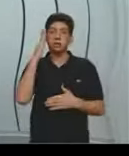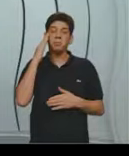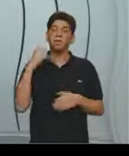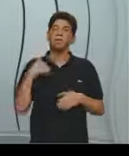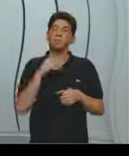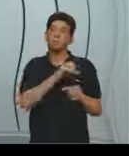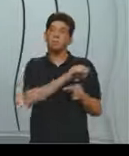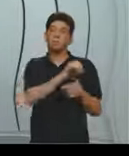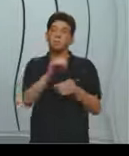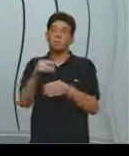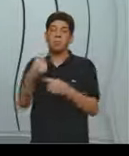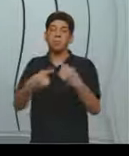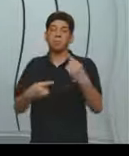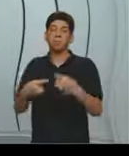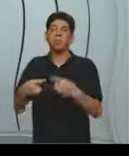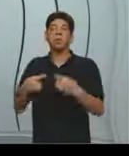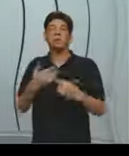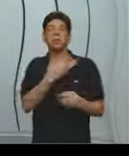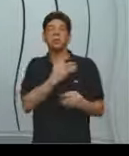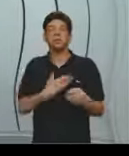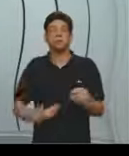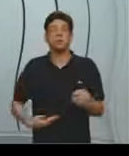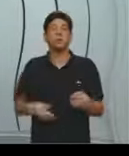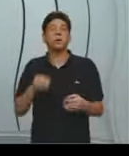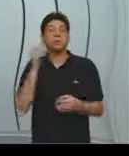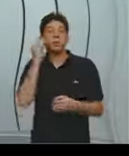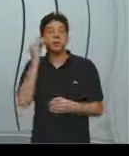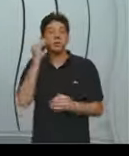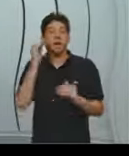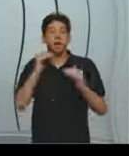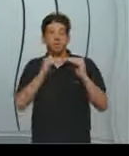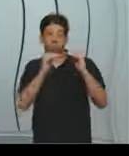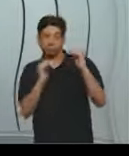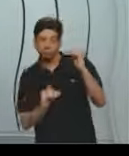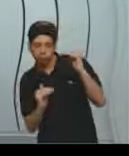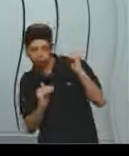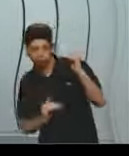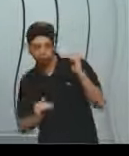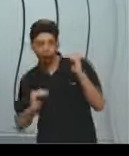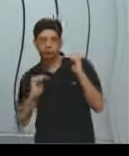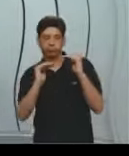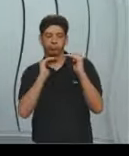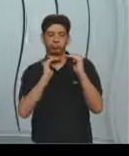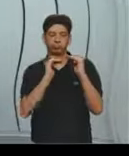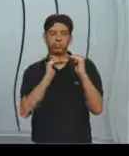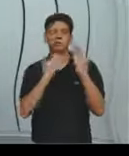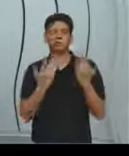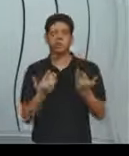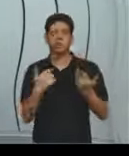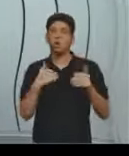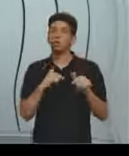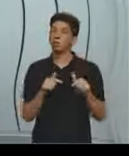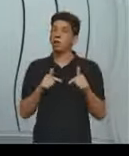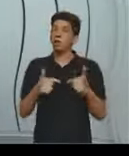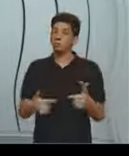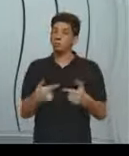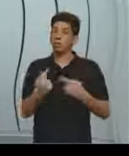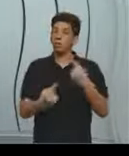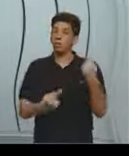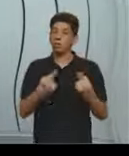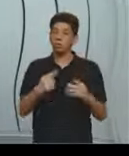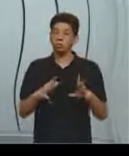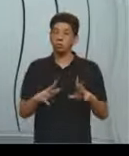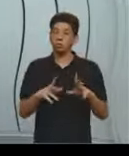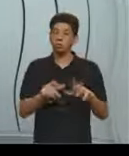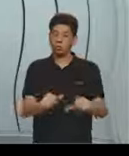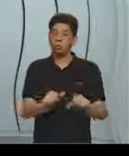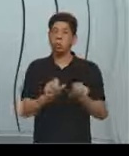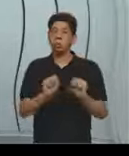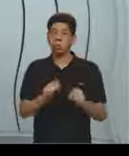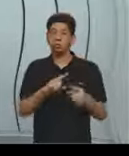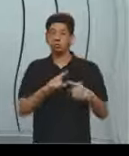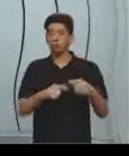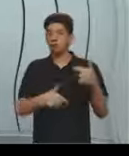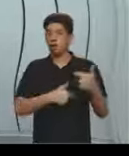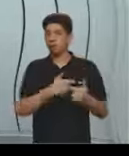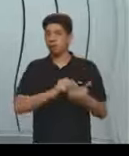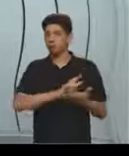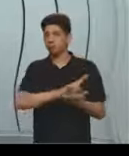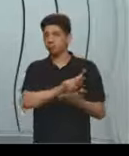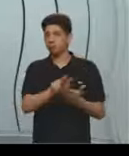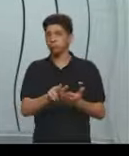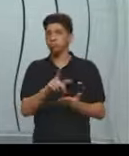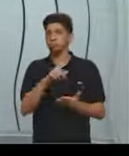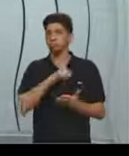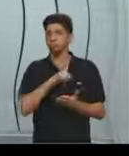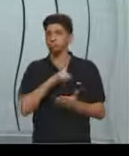políticas públicas de diminuição da desigualdade social Então eu tenho ação política em tudo então no trabalho em vários espaços que a gente vai